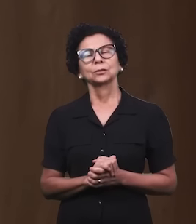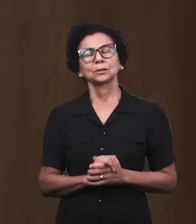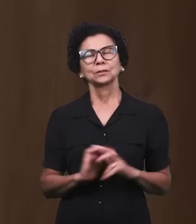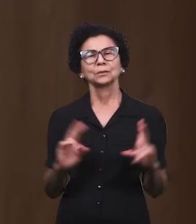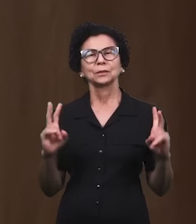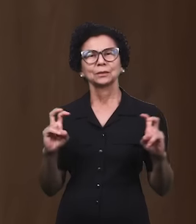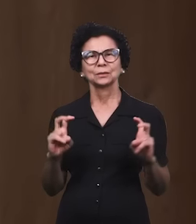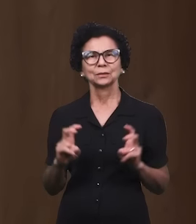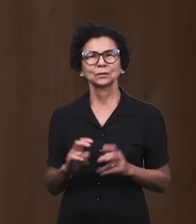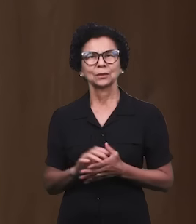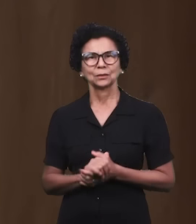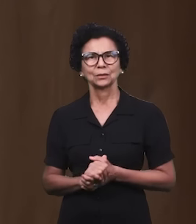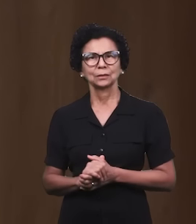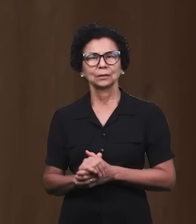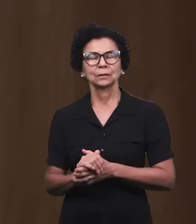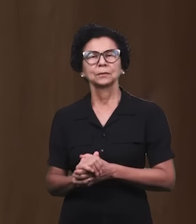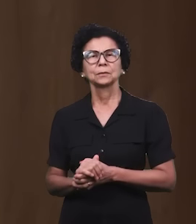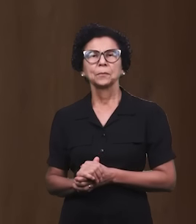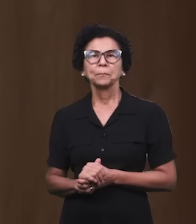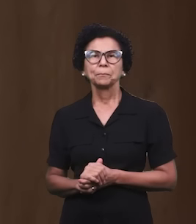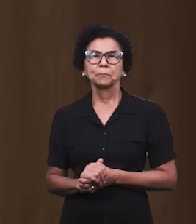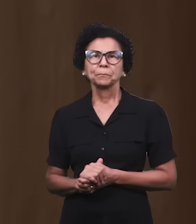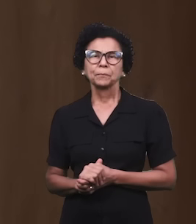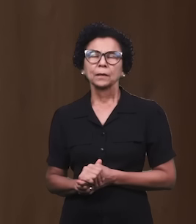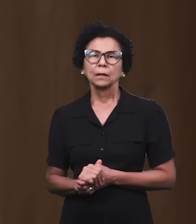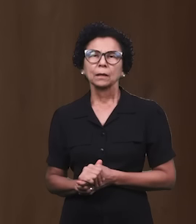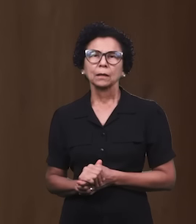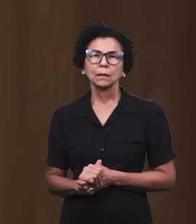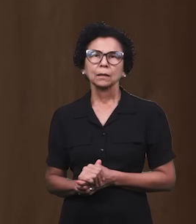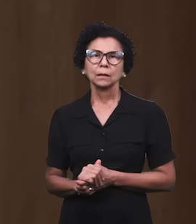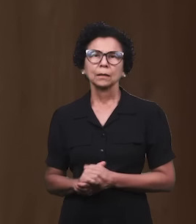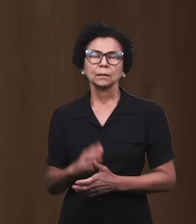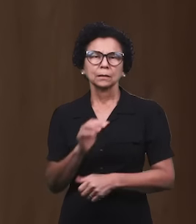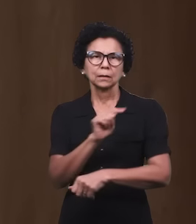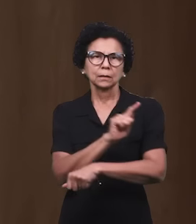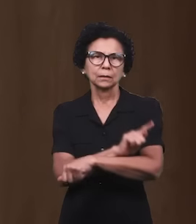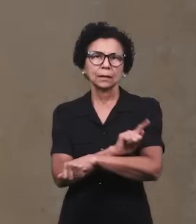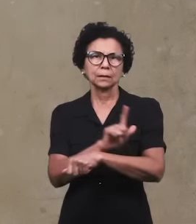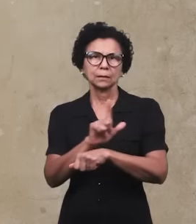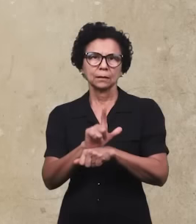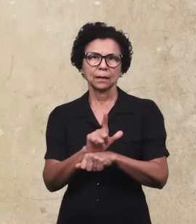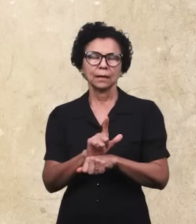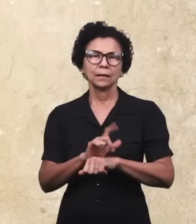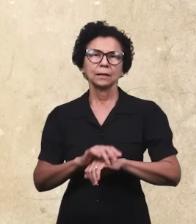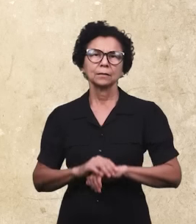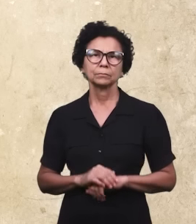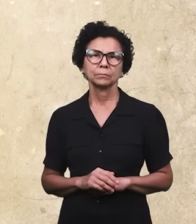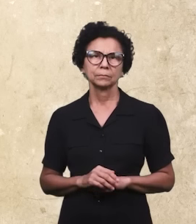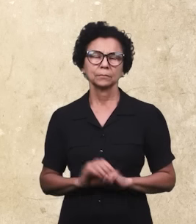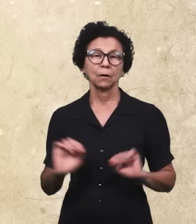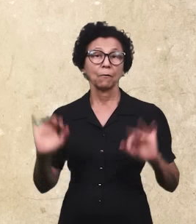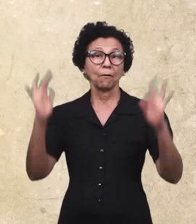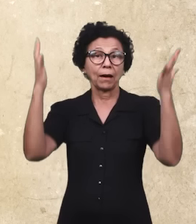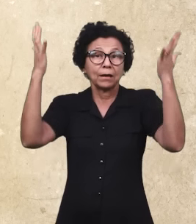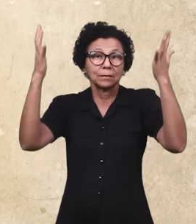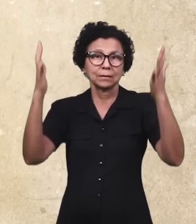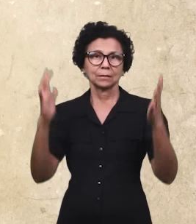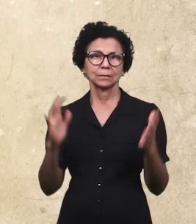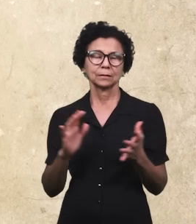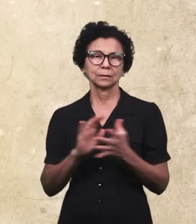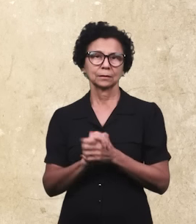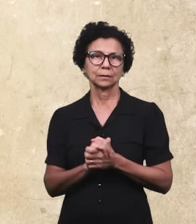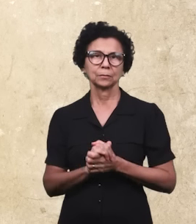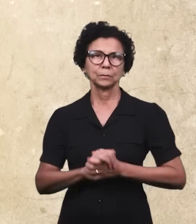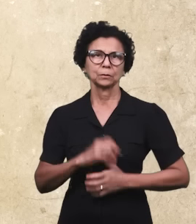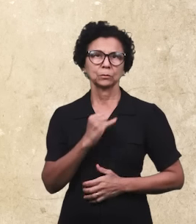bodas de Caná da Galileia, que está no Evangelho de João, capítulo 2,